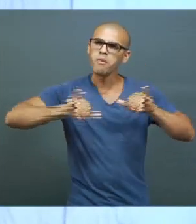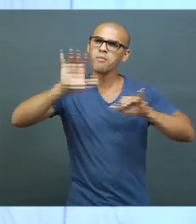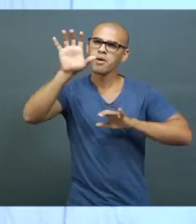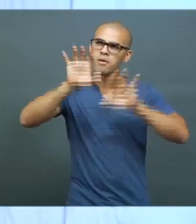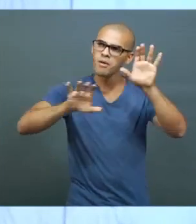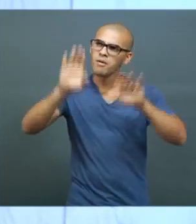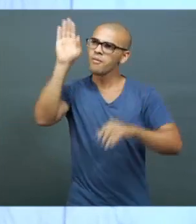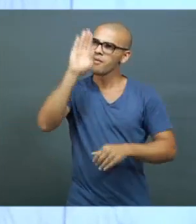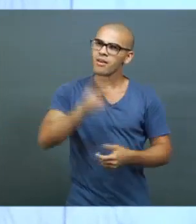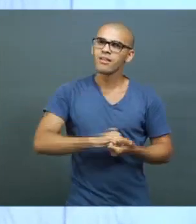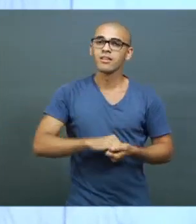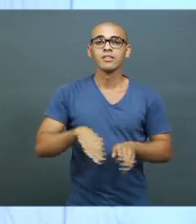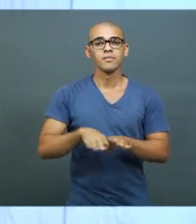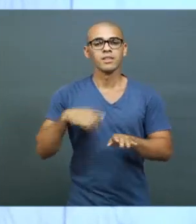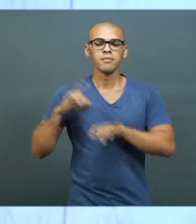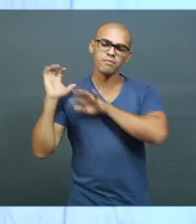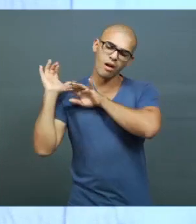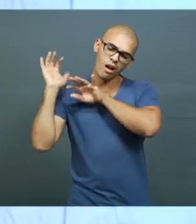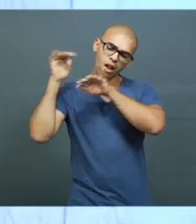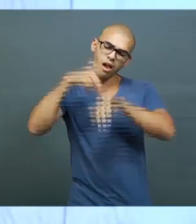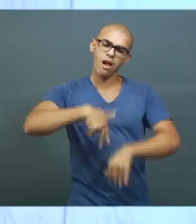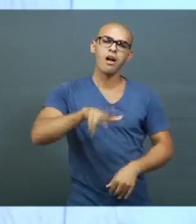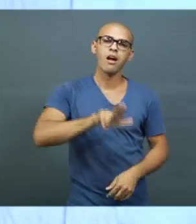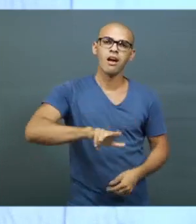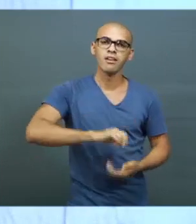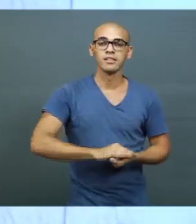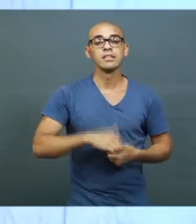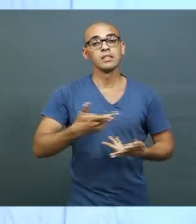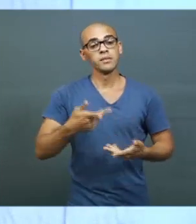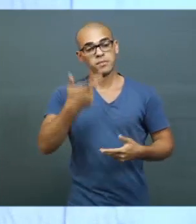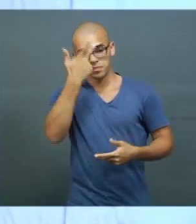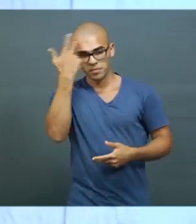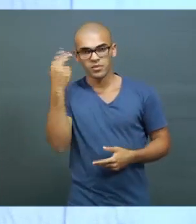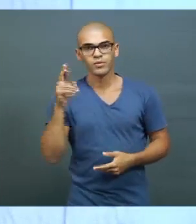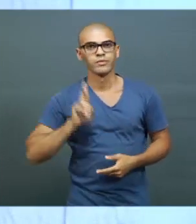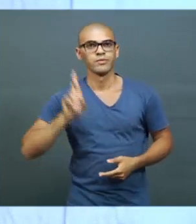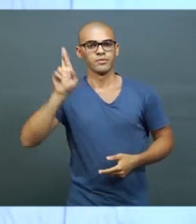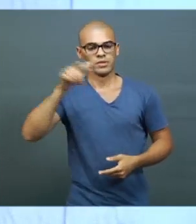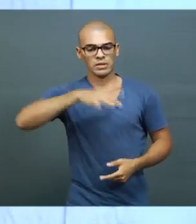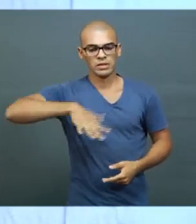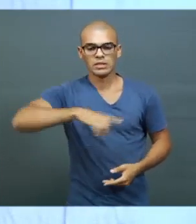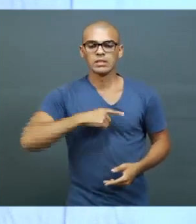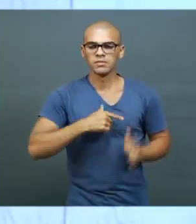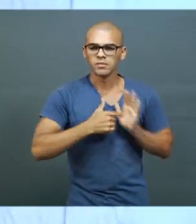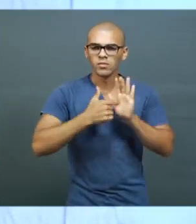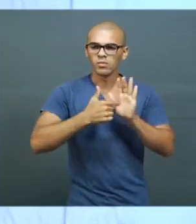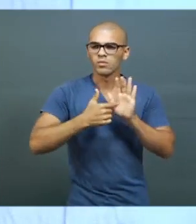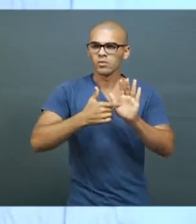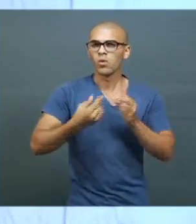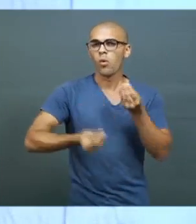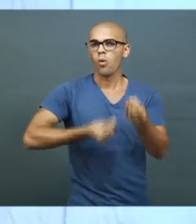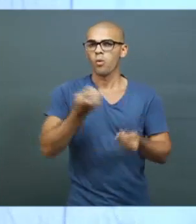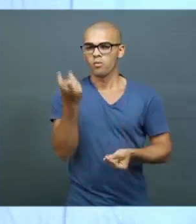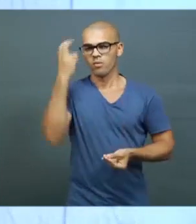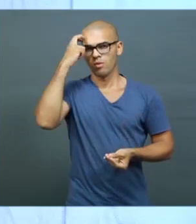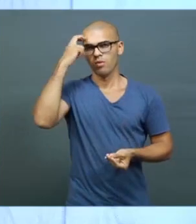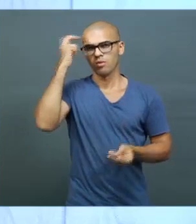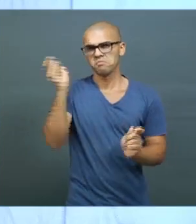com muito trabalho que representantes locais têm feito o teatro ocupar um lugar de destaque na cultura da cidade.